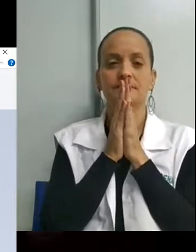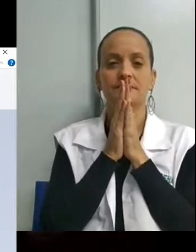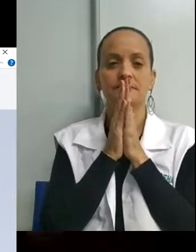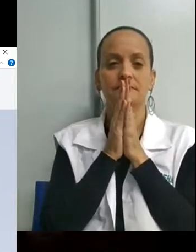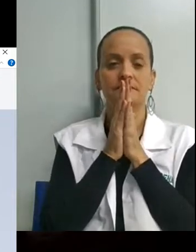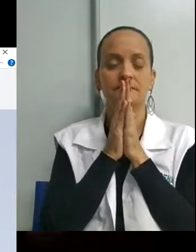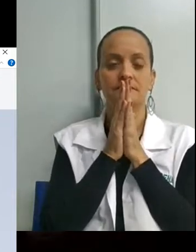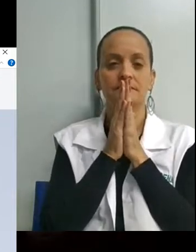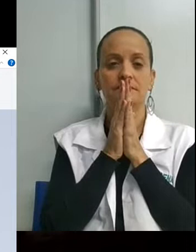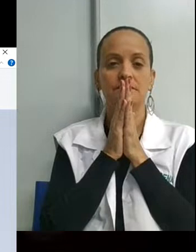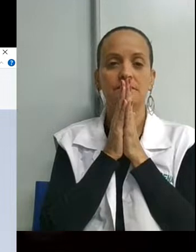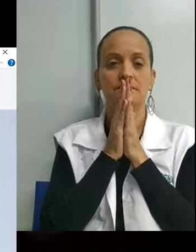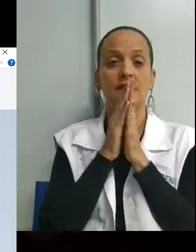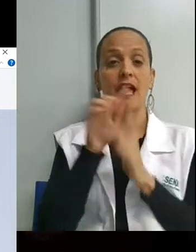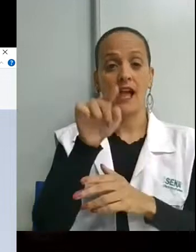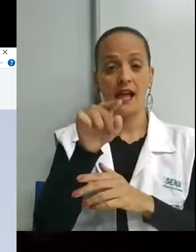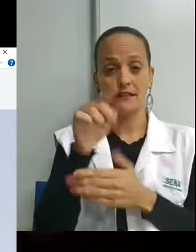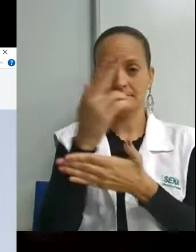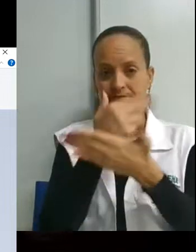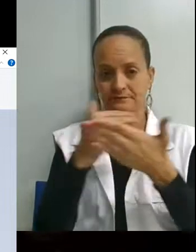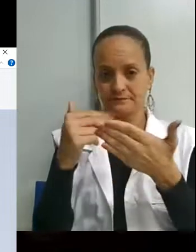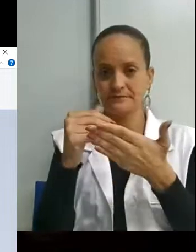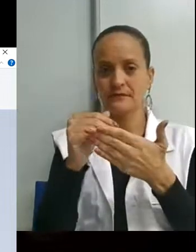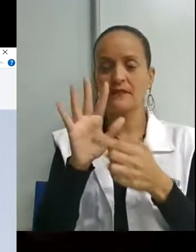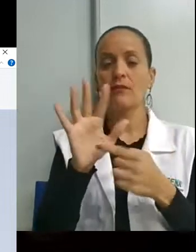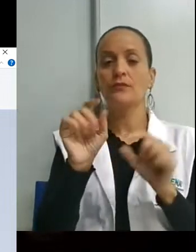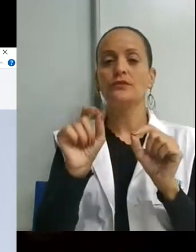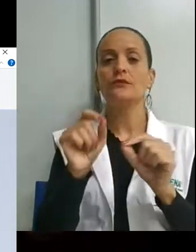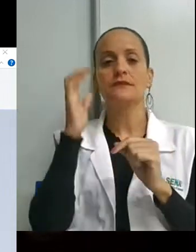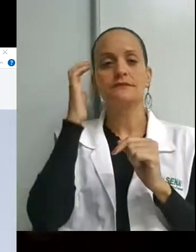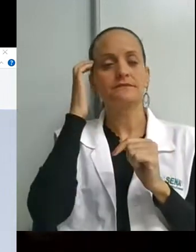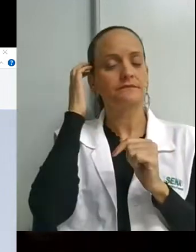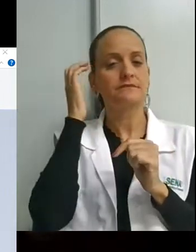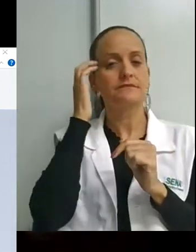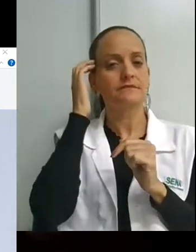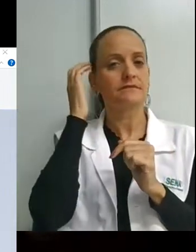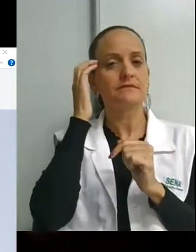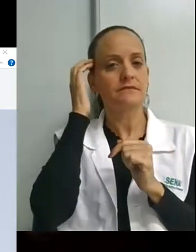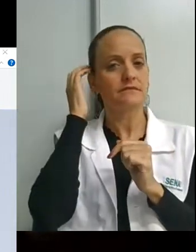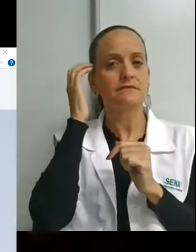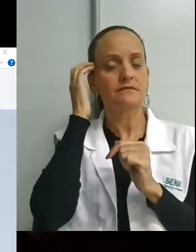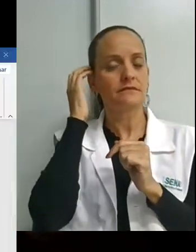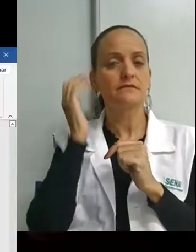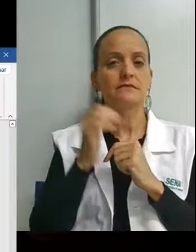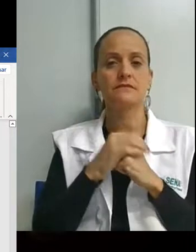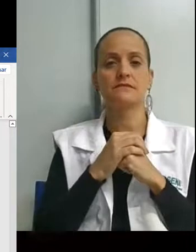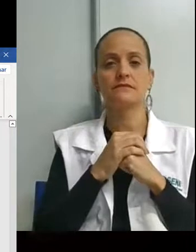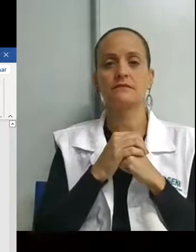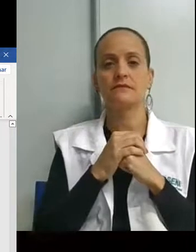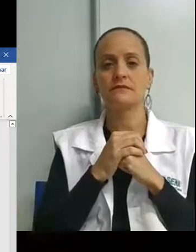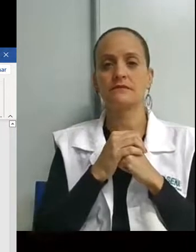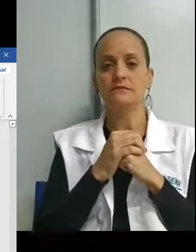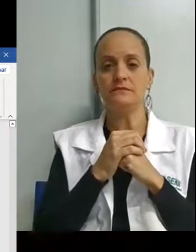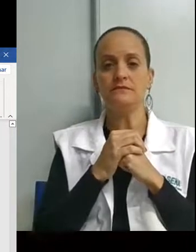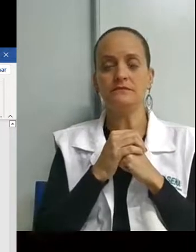Porque aqui vai mostrar X em cada etapa da...